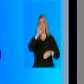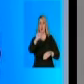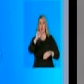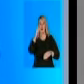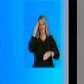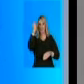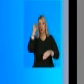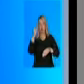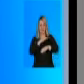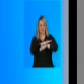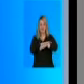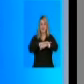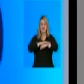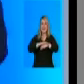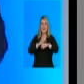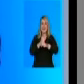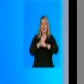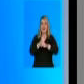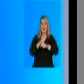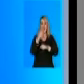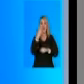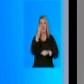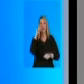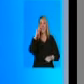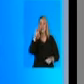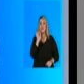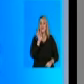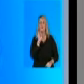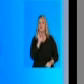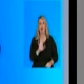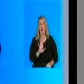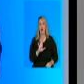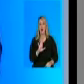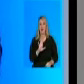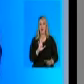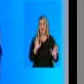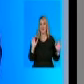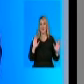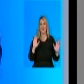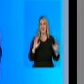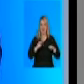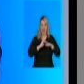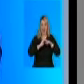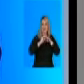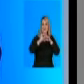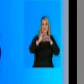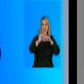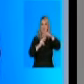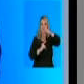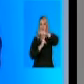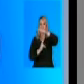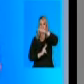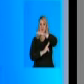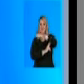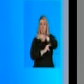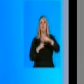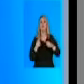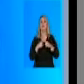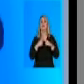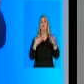lá? Acabado de inaugurar, 10 dias. 10 dias durou o asfalto no viaduto do Joá Novo. Por